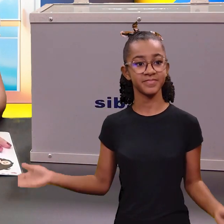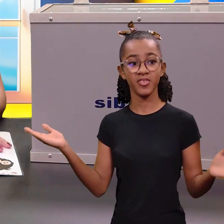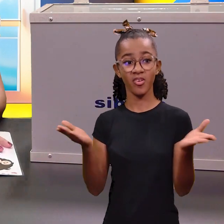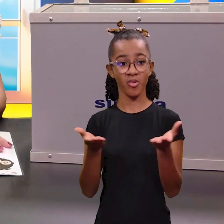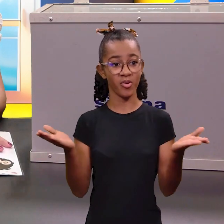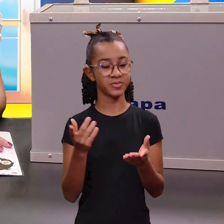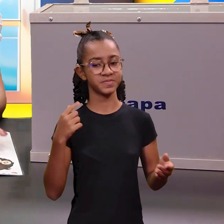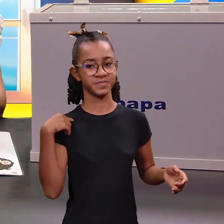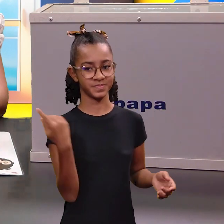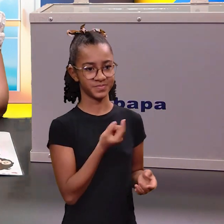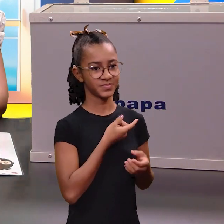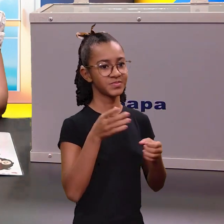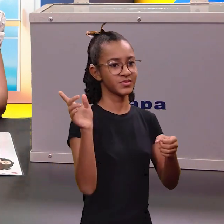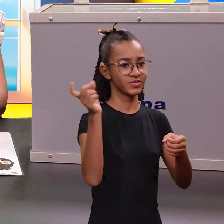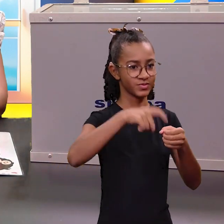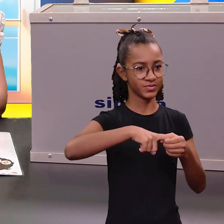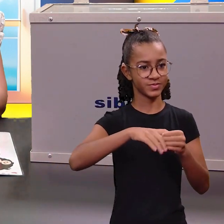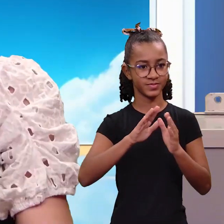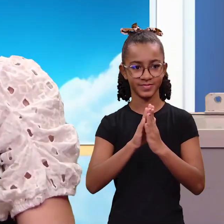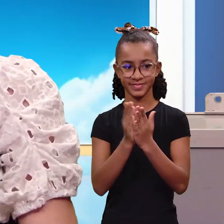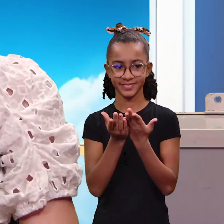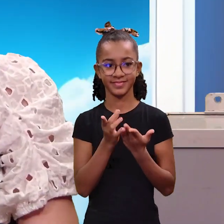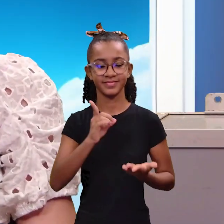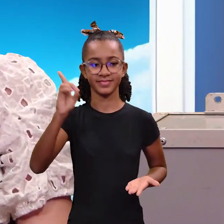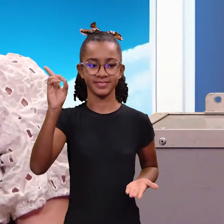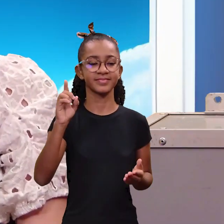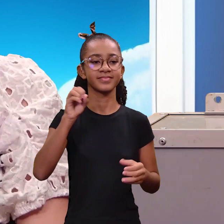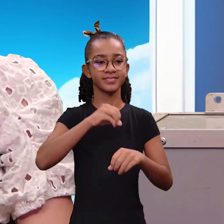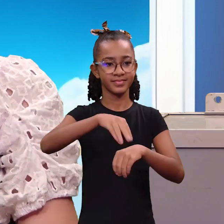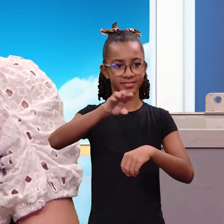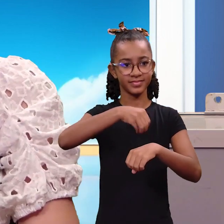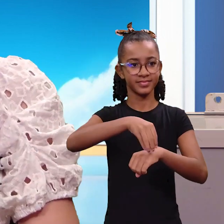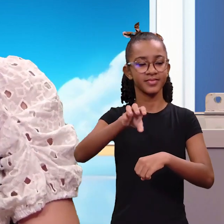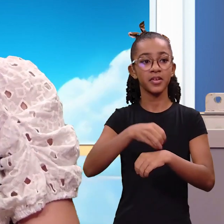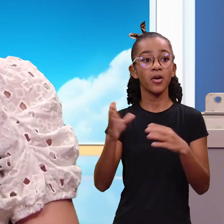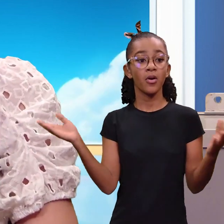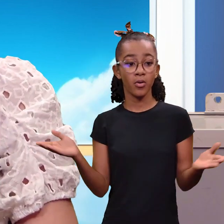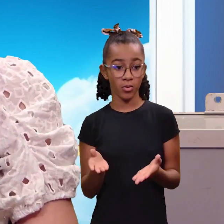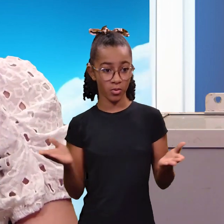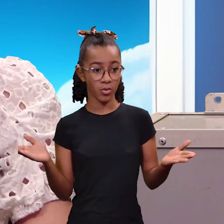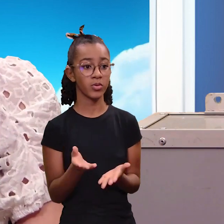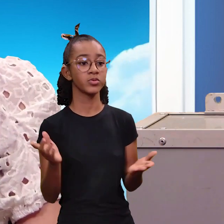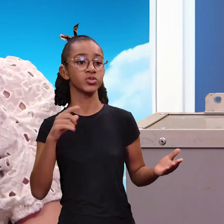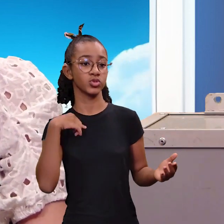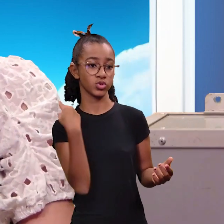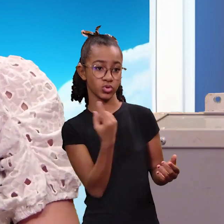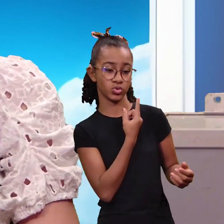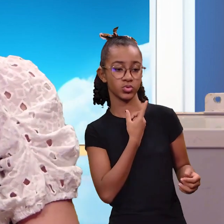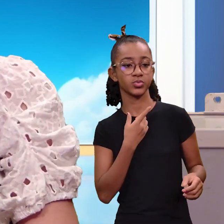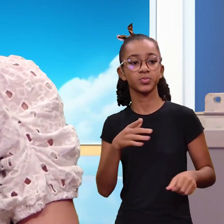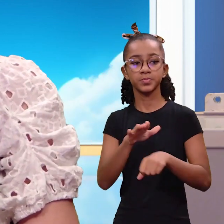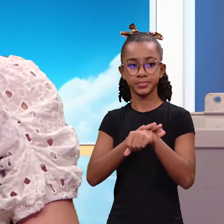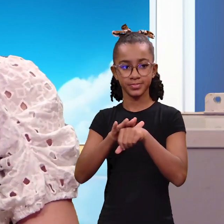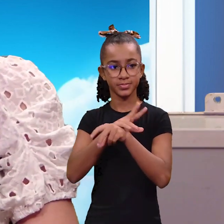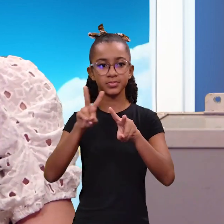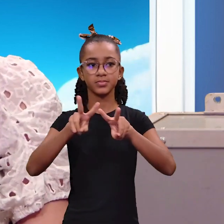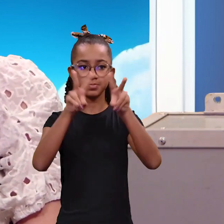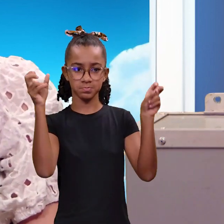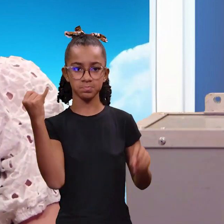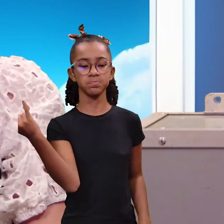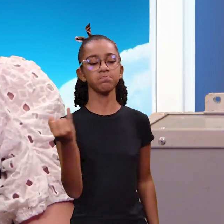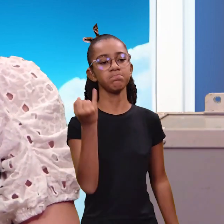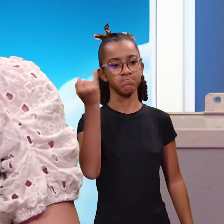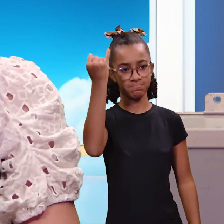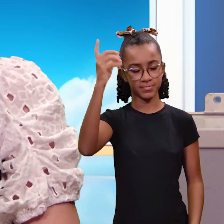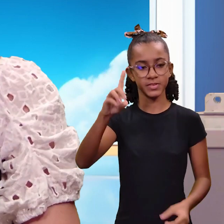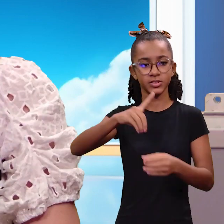uma mensagem da Bíblia para vocês. Hoje nós vamos conversar sobre um tema muito importante, sobre dízimos e ofertas.